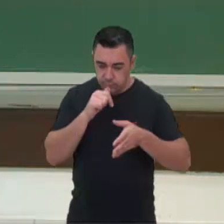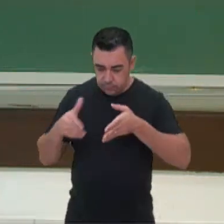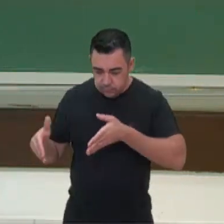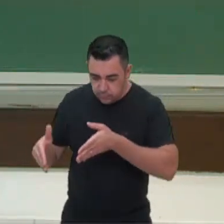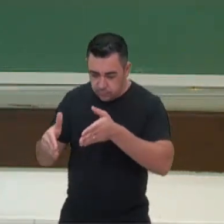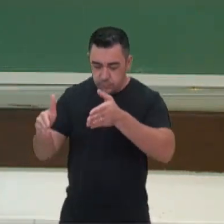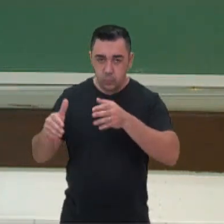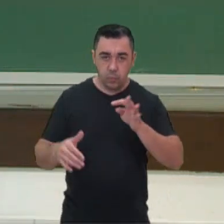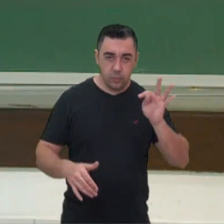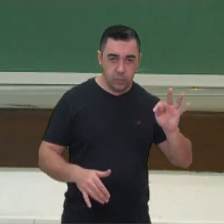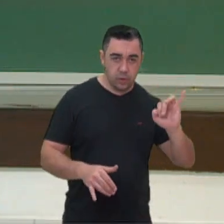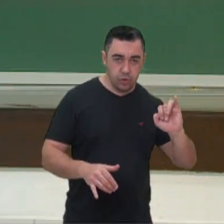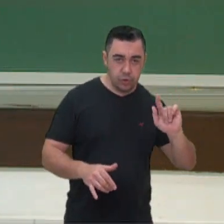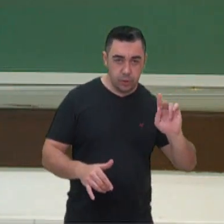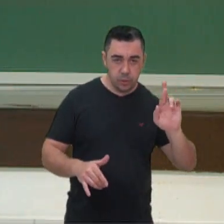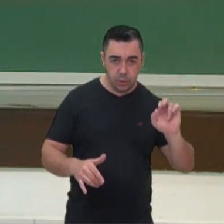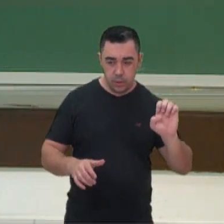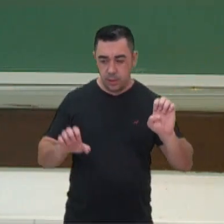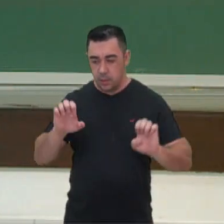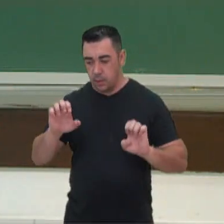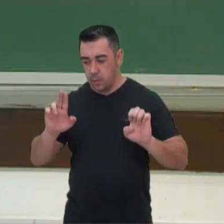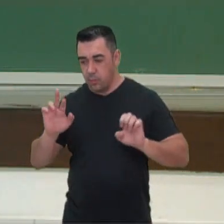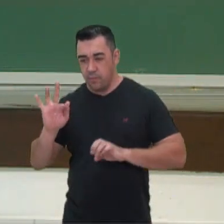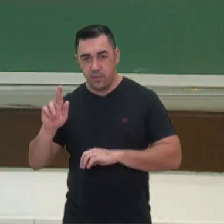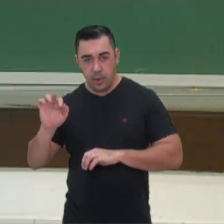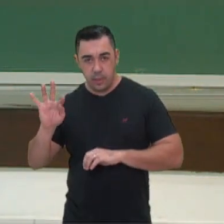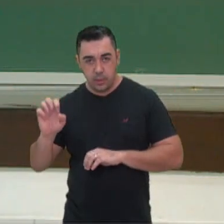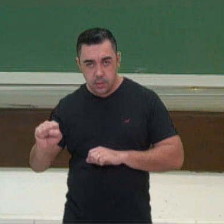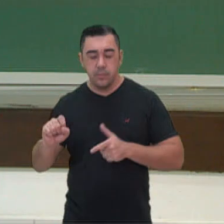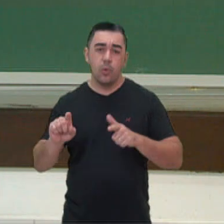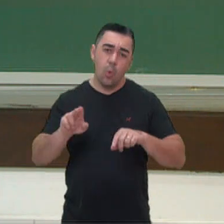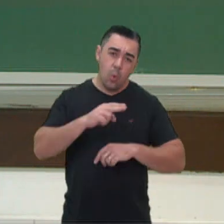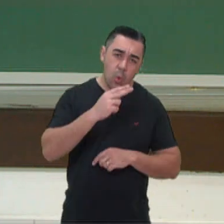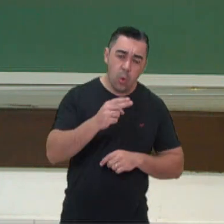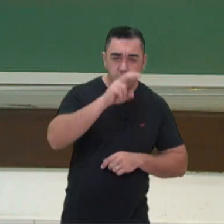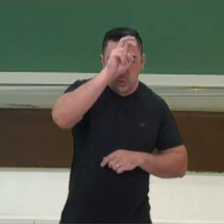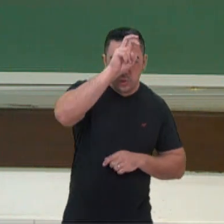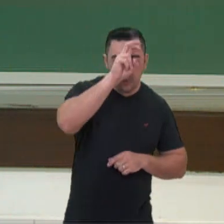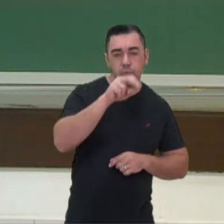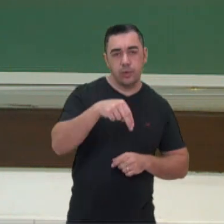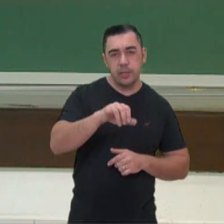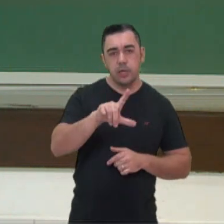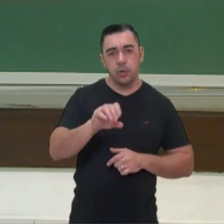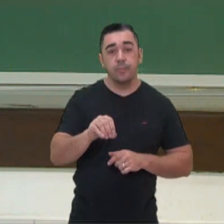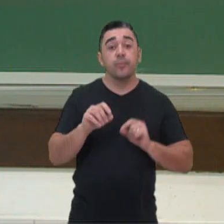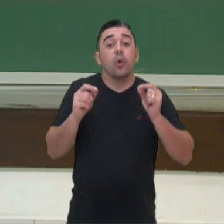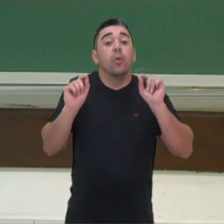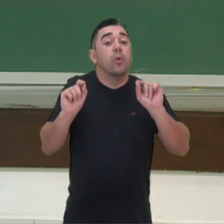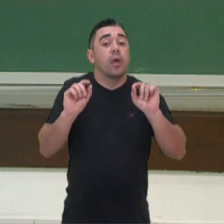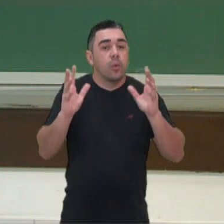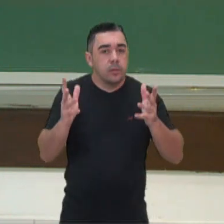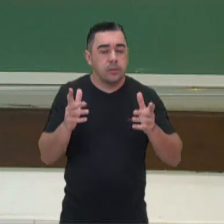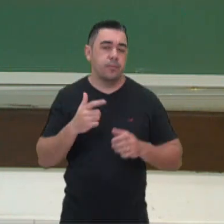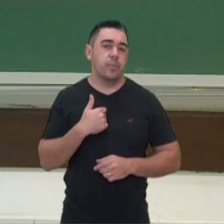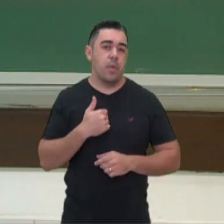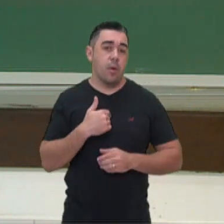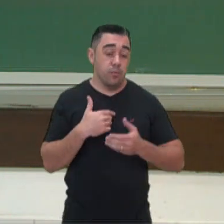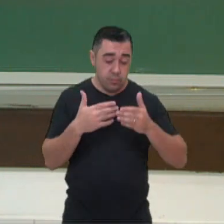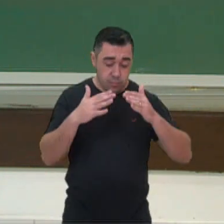e o Eufrates, ou mesmo no Nilo, ou mesmo no Ganges, no Rio Amarelo e no Rio Azul, o ser humano conseguia